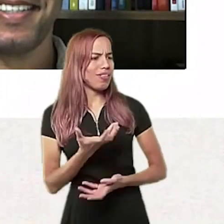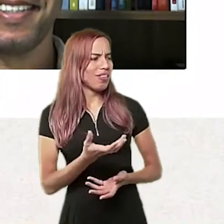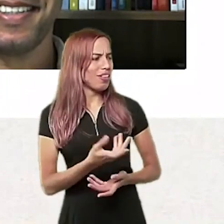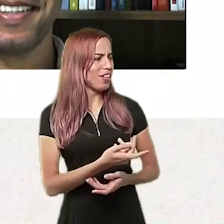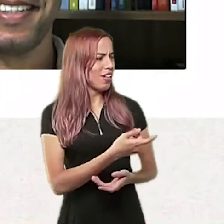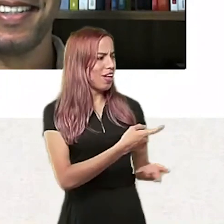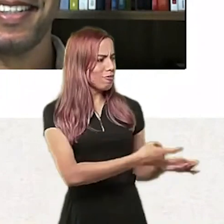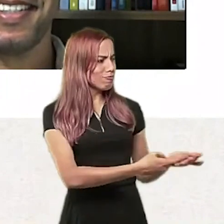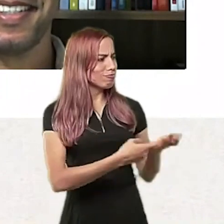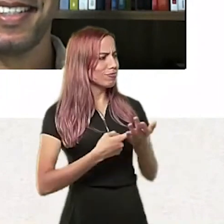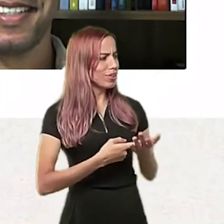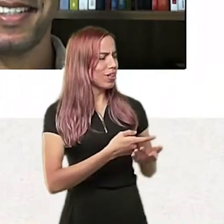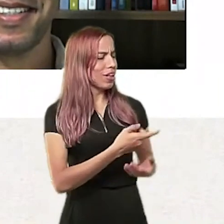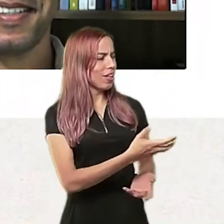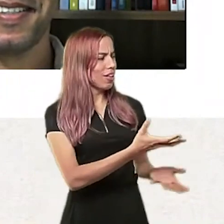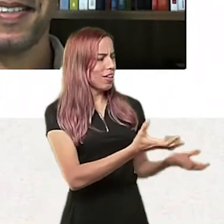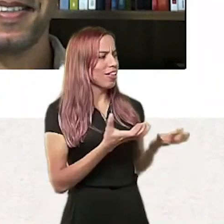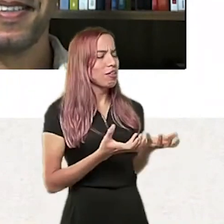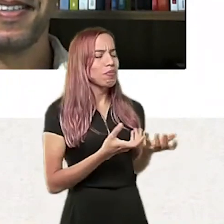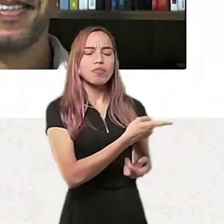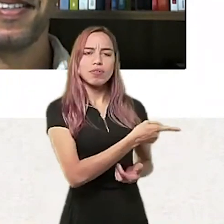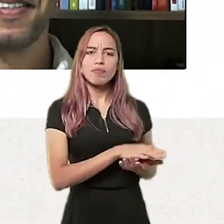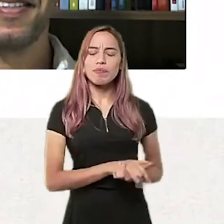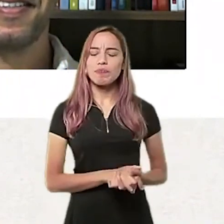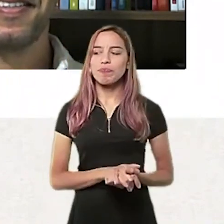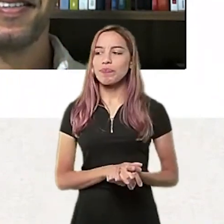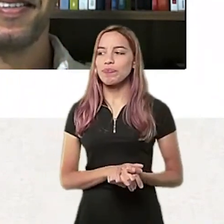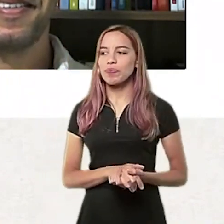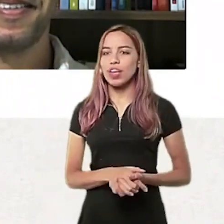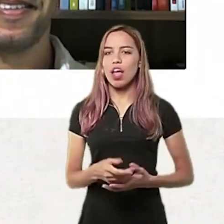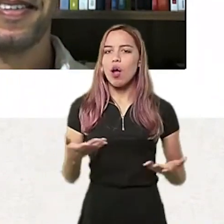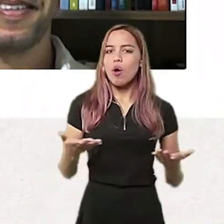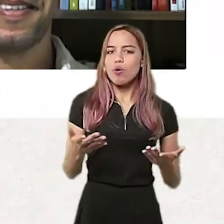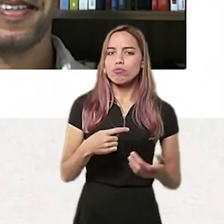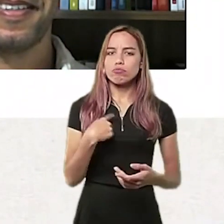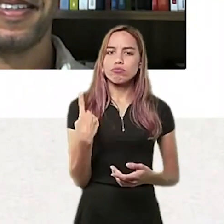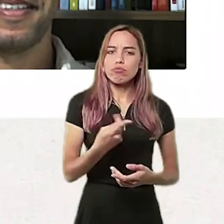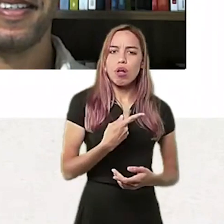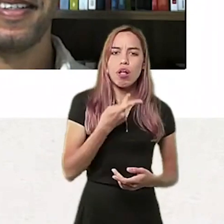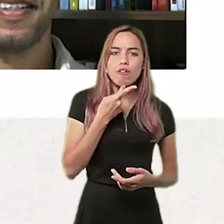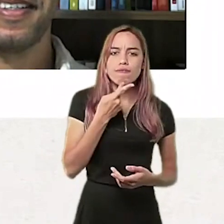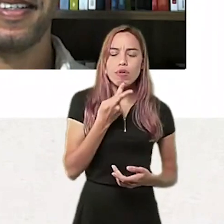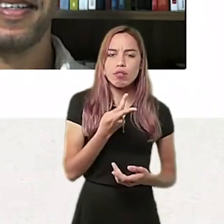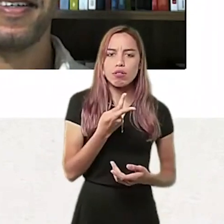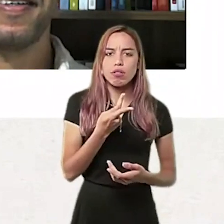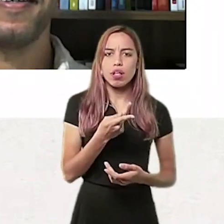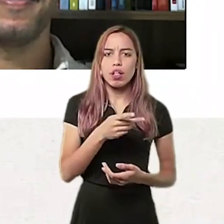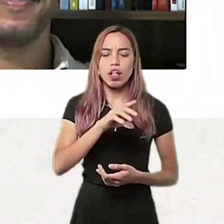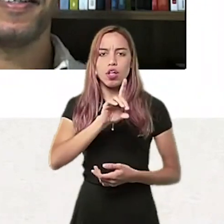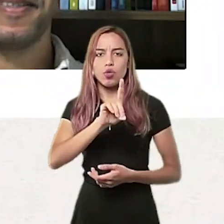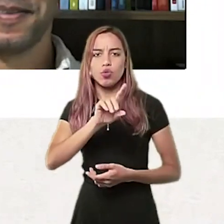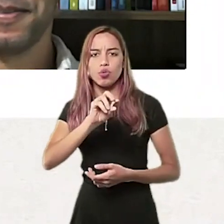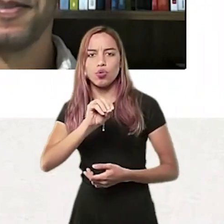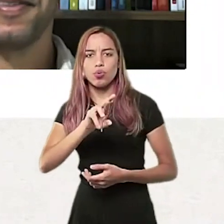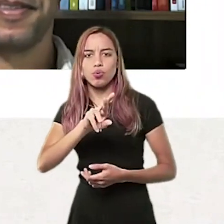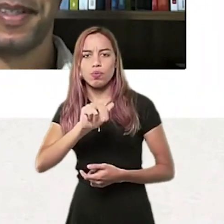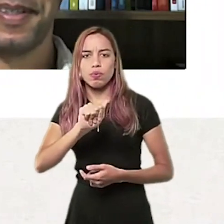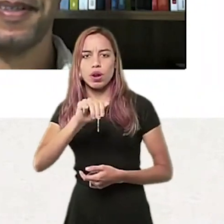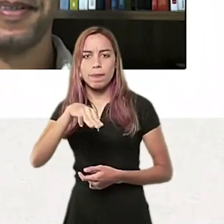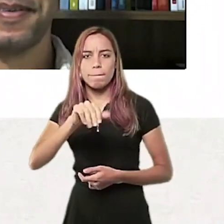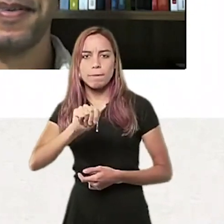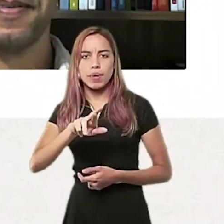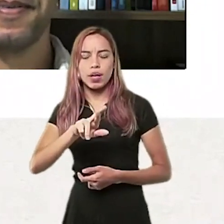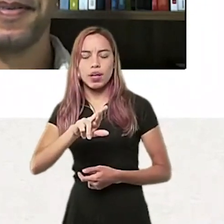está sentado em frente a uma estante com livros. A gente vai falar de Doramar a Odisseia, histórias,